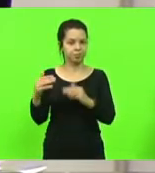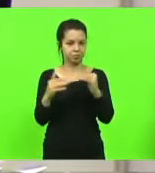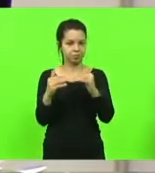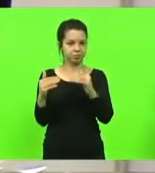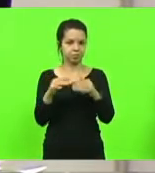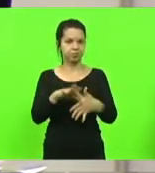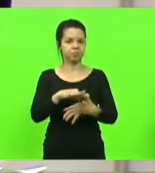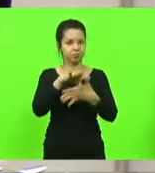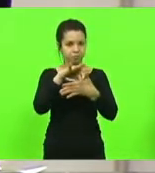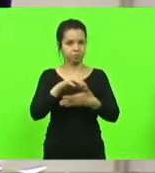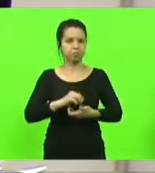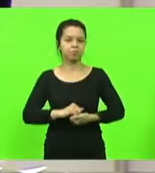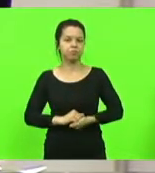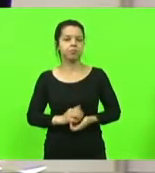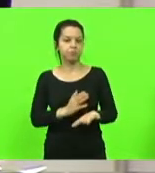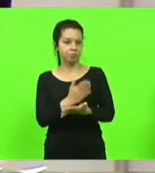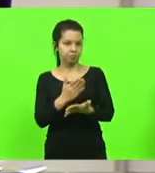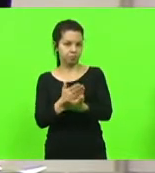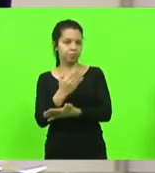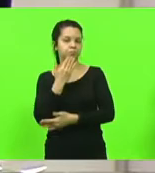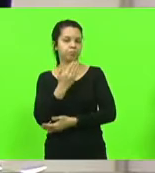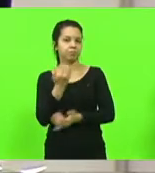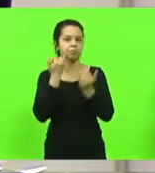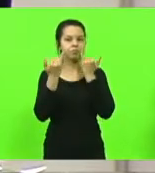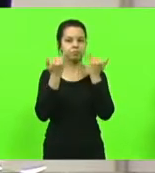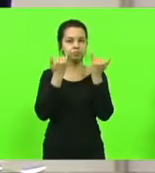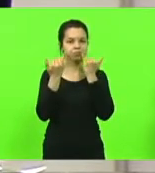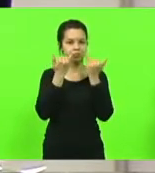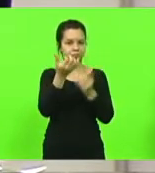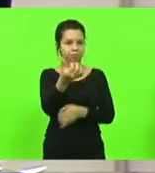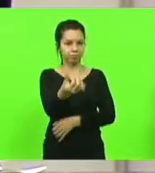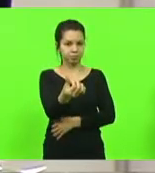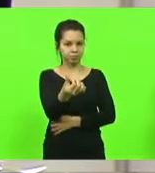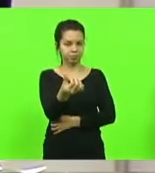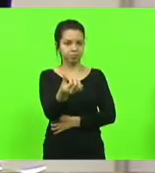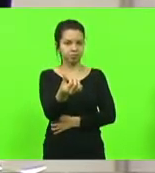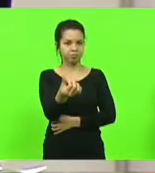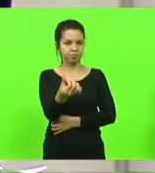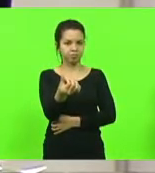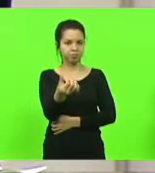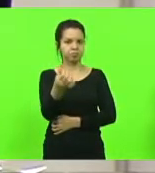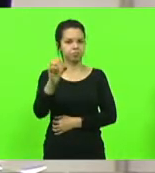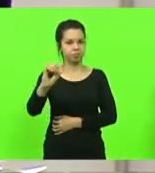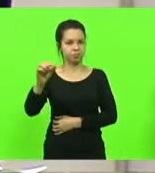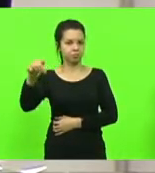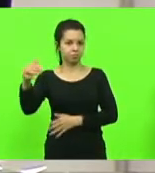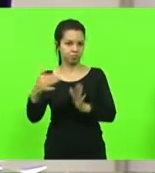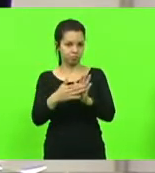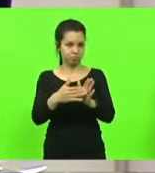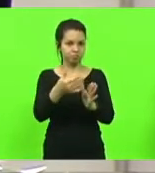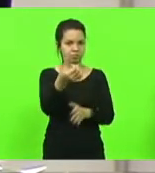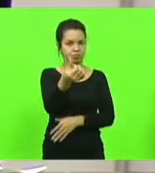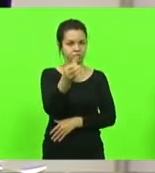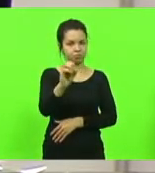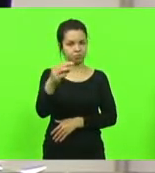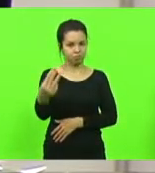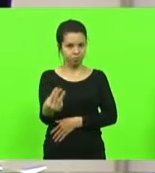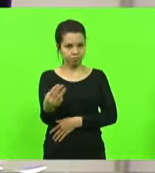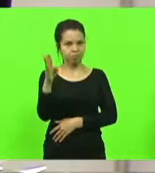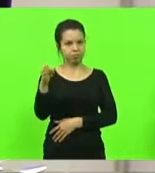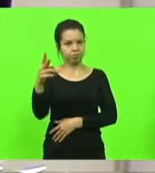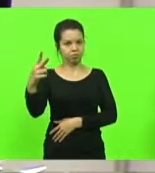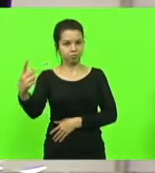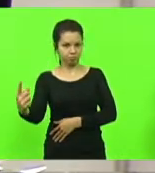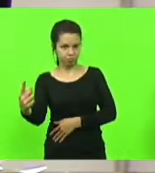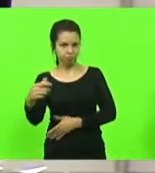líderes. Foram aprovados os pedidos de informação números 607 a 613 de 2021,